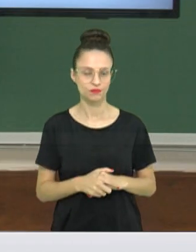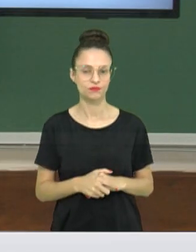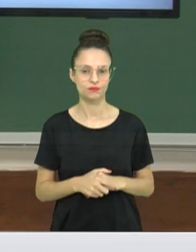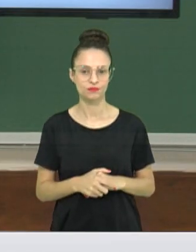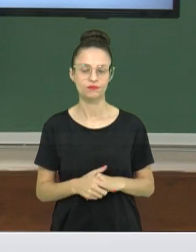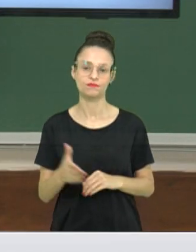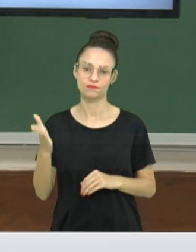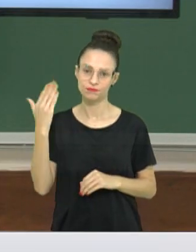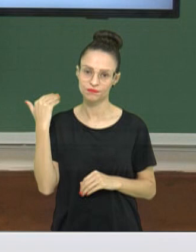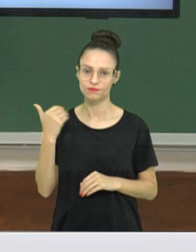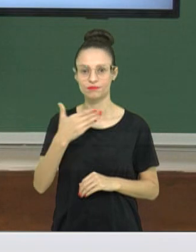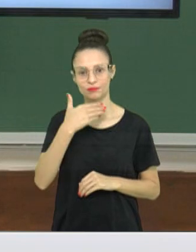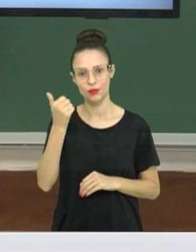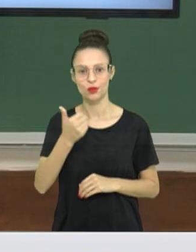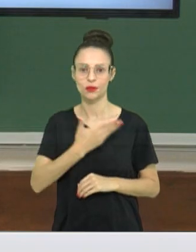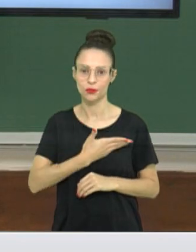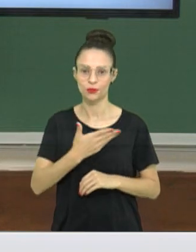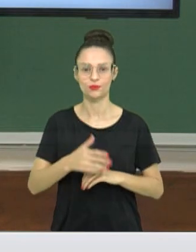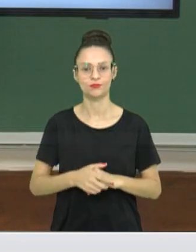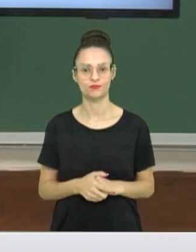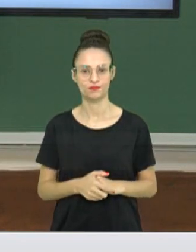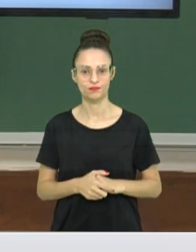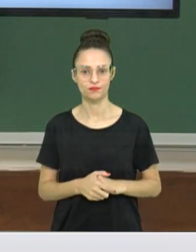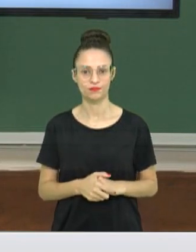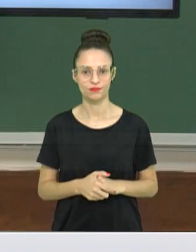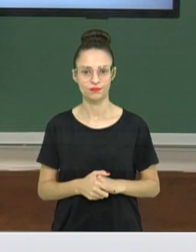outrora melhores amigos.